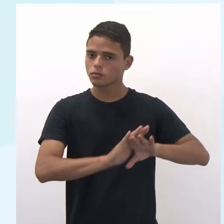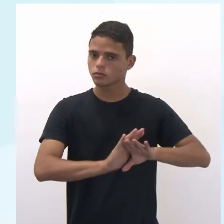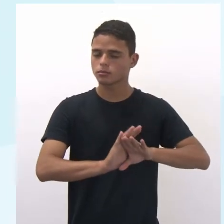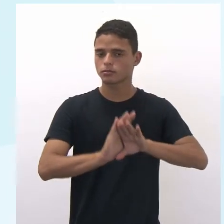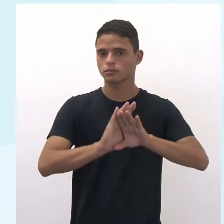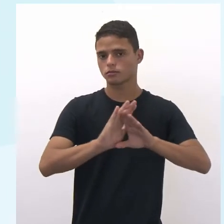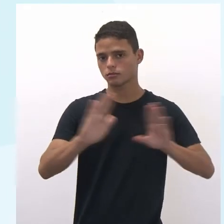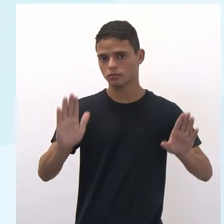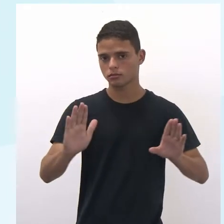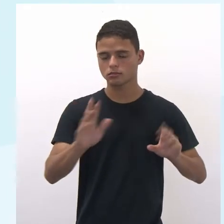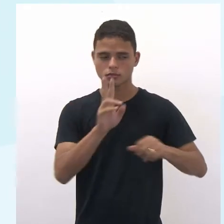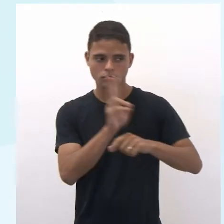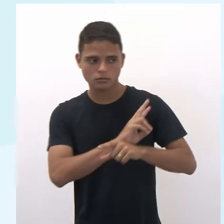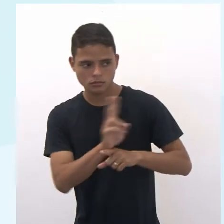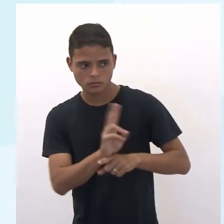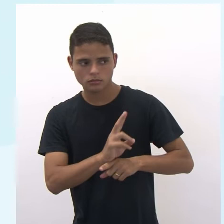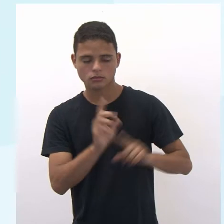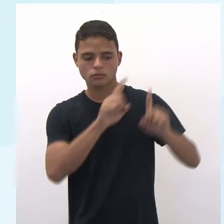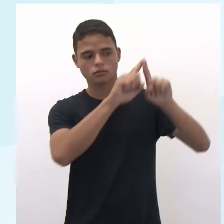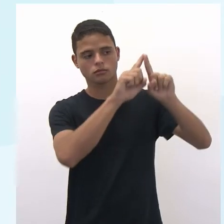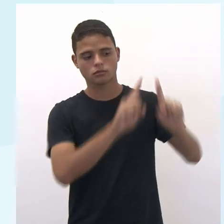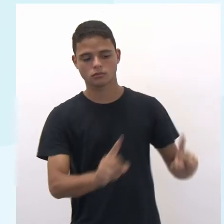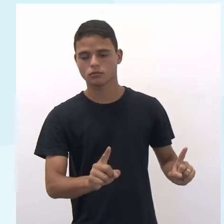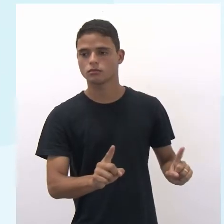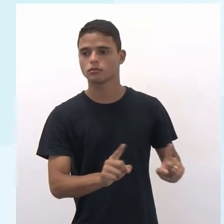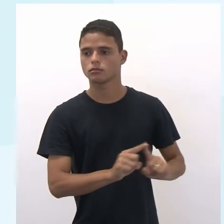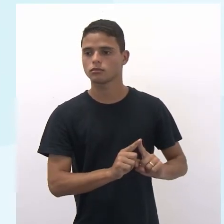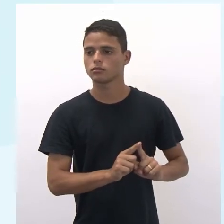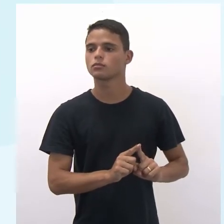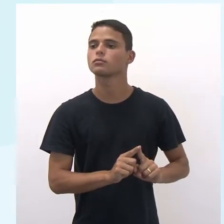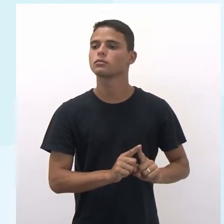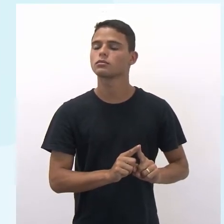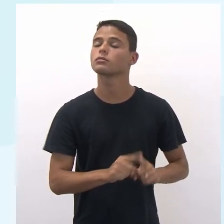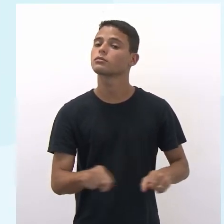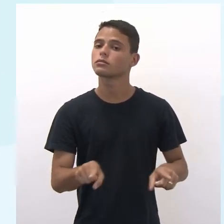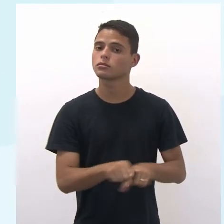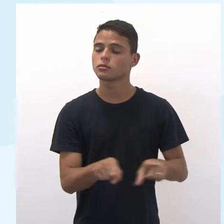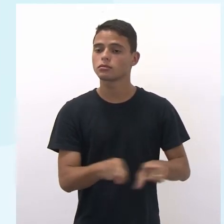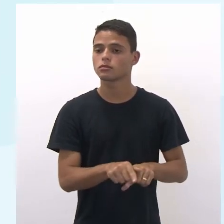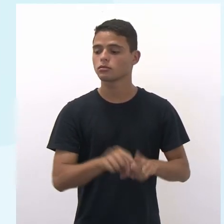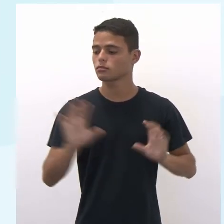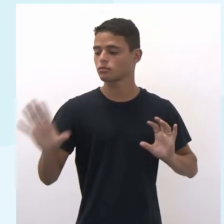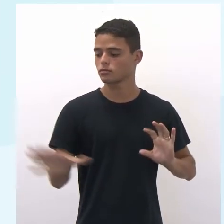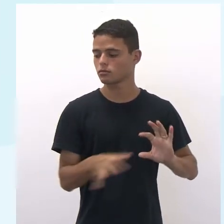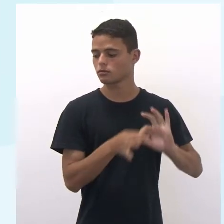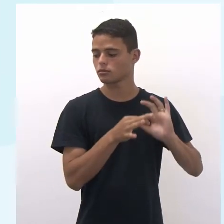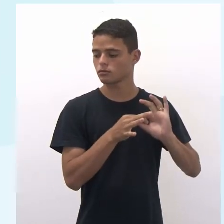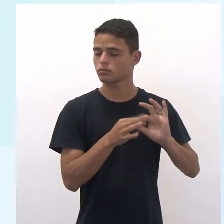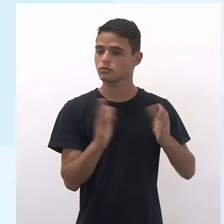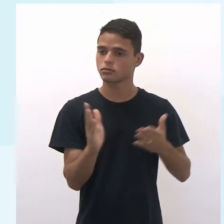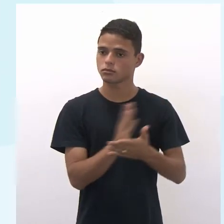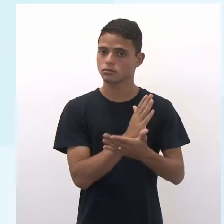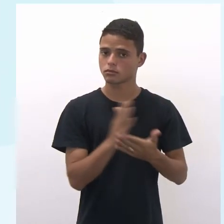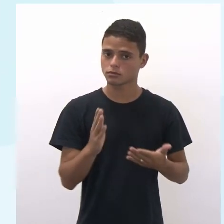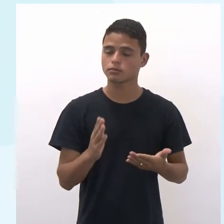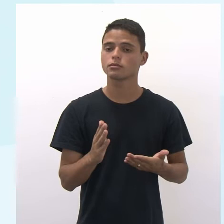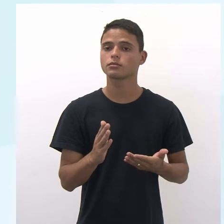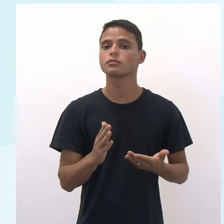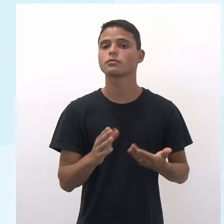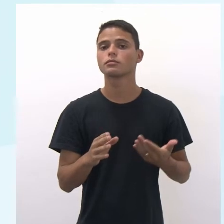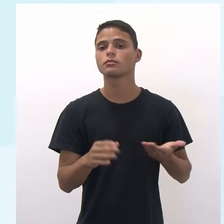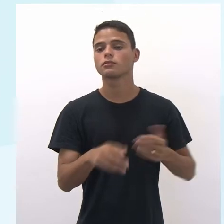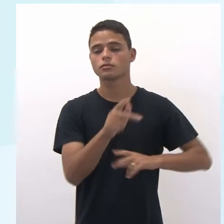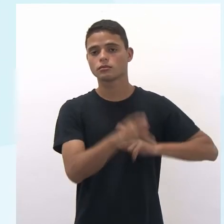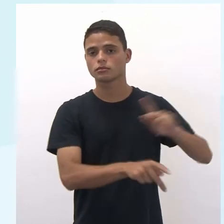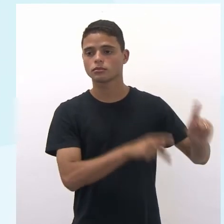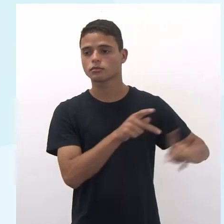uma análise da pirâmide etária, mas que essa pirâmide etária também está associado a questões demográficas e